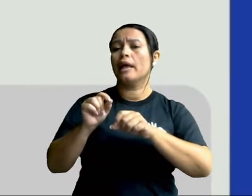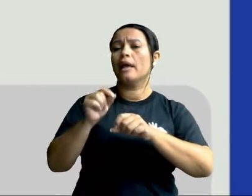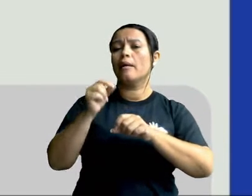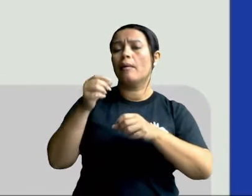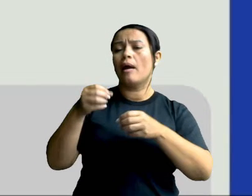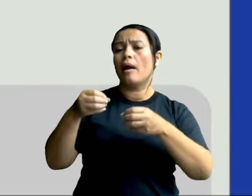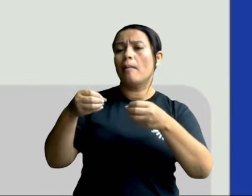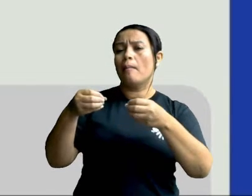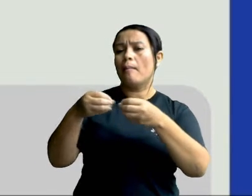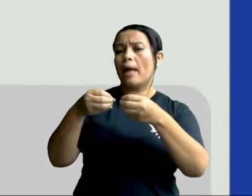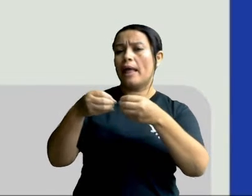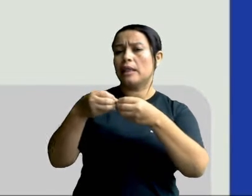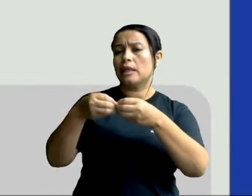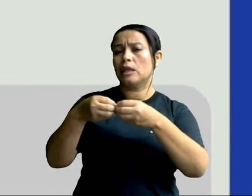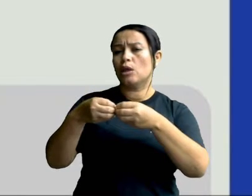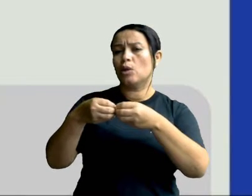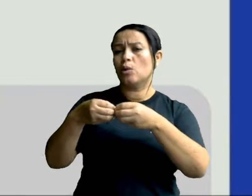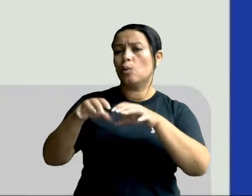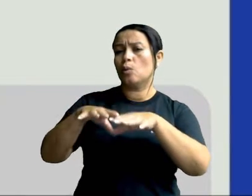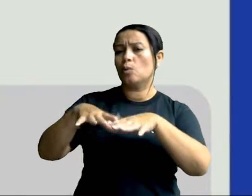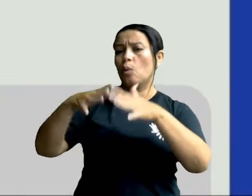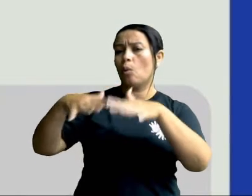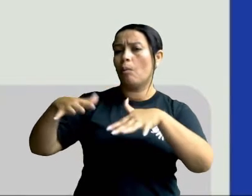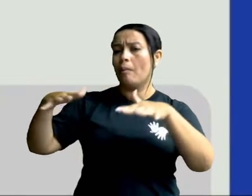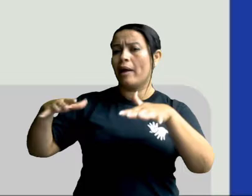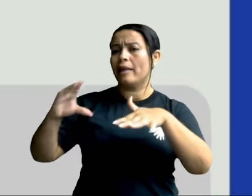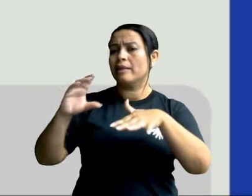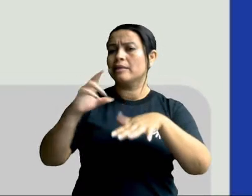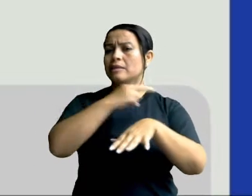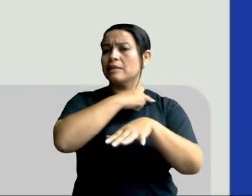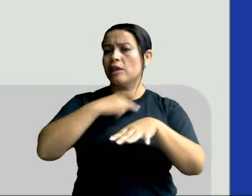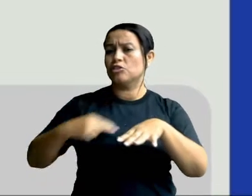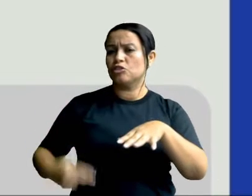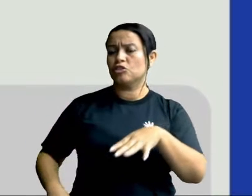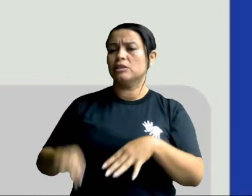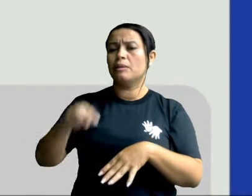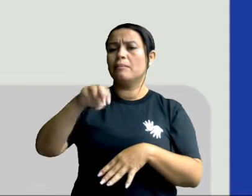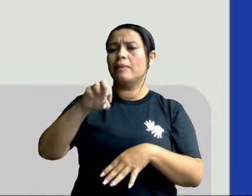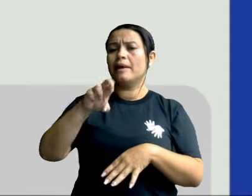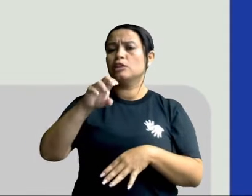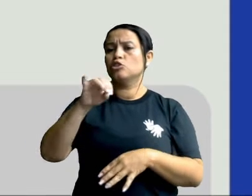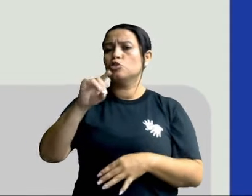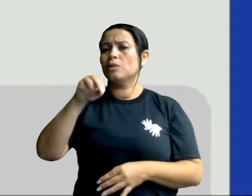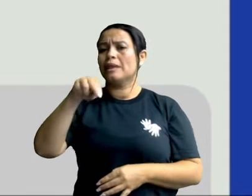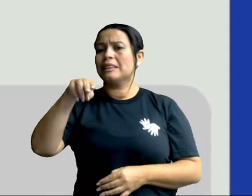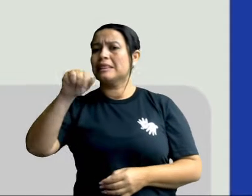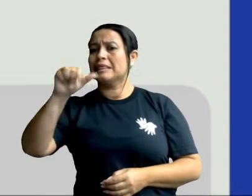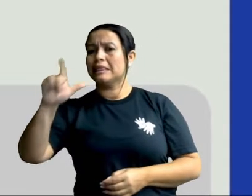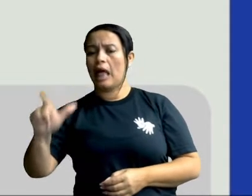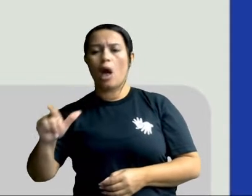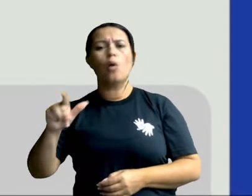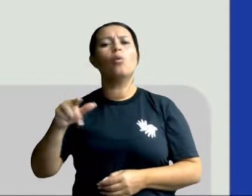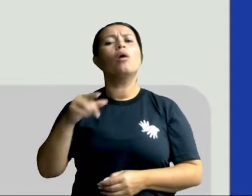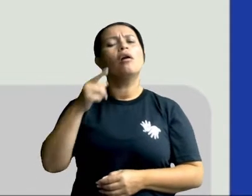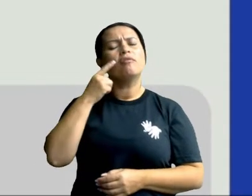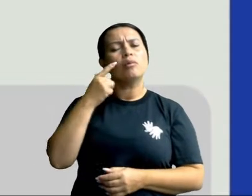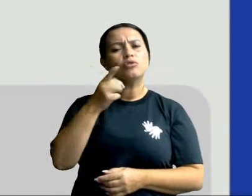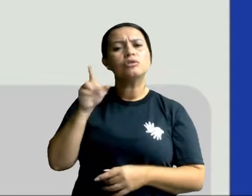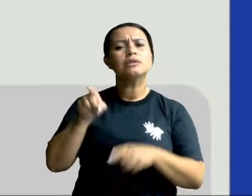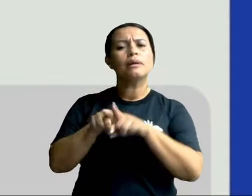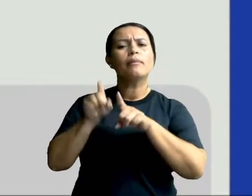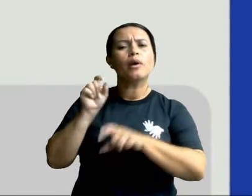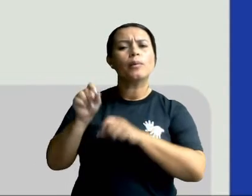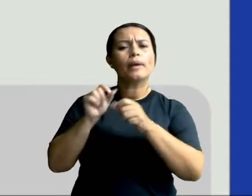descendo perto do mar da China meridional, Hong Kong, né, que é a grande importância. E